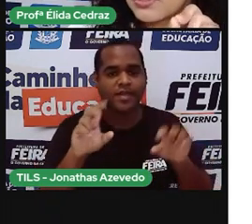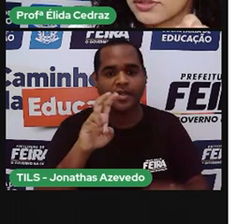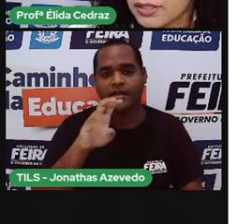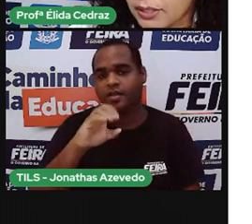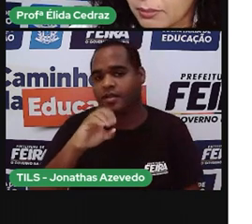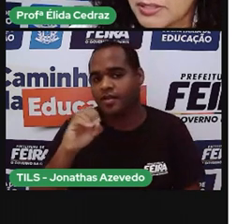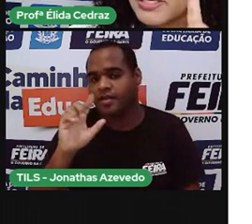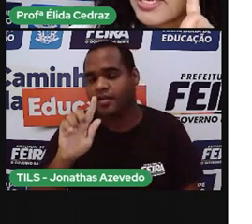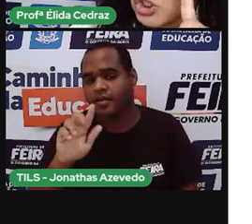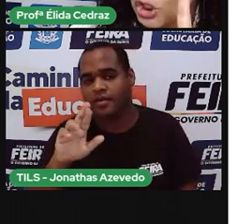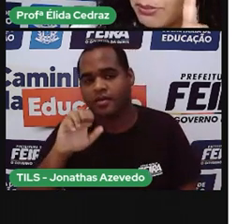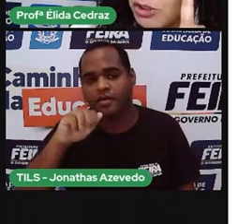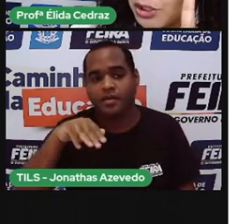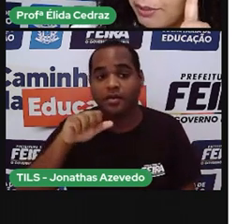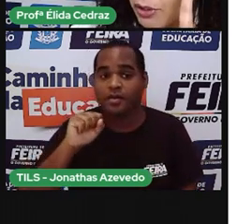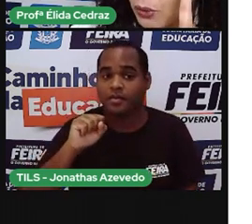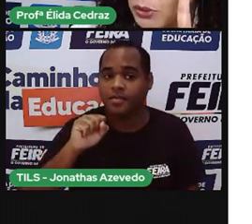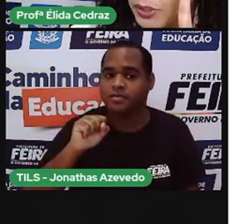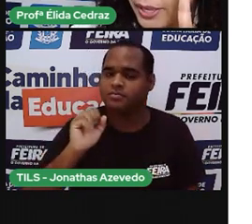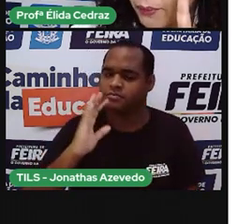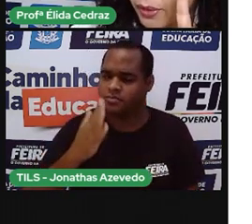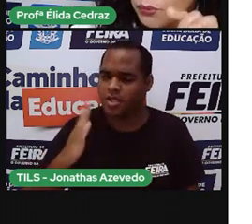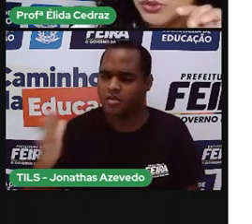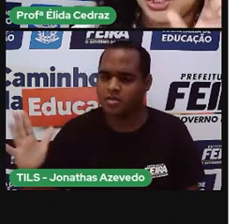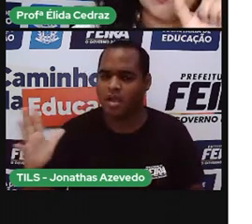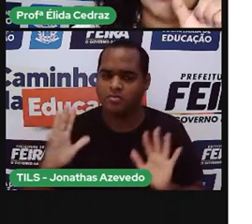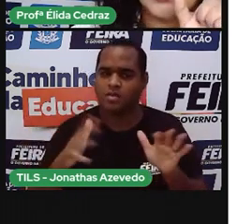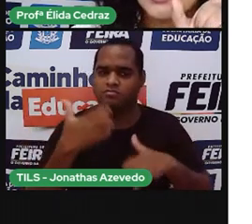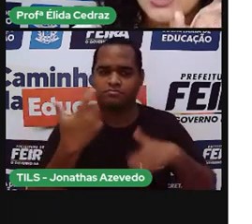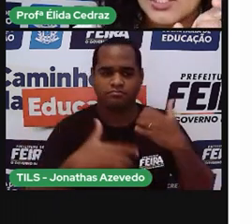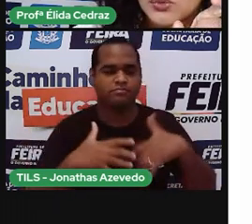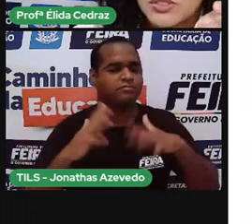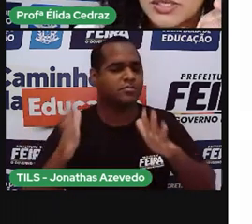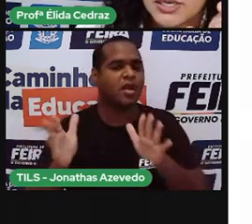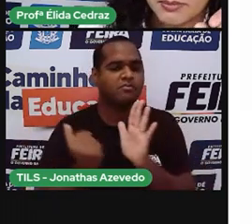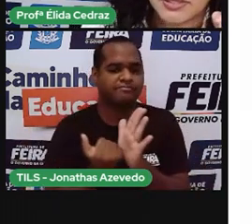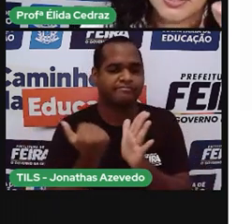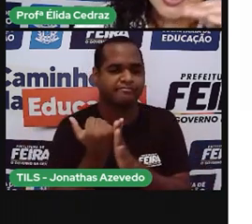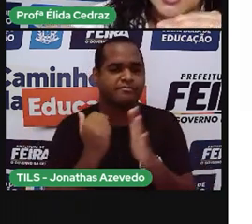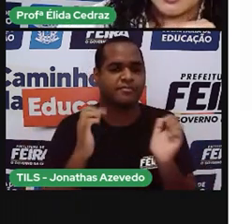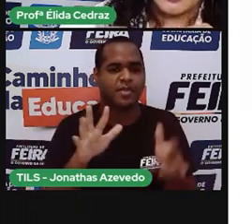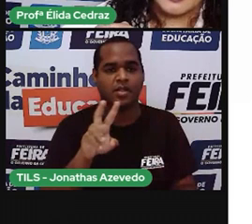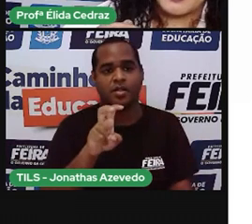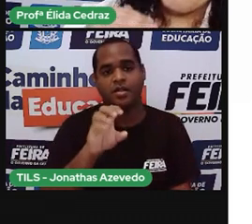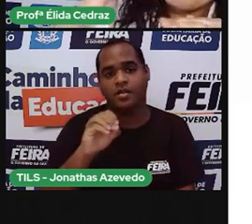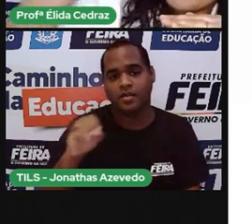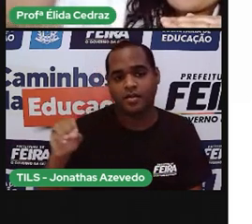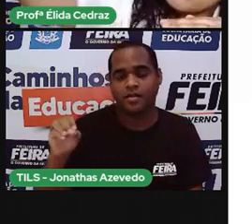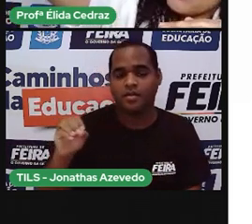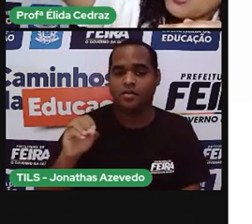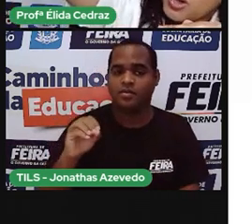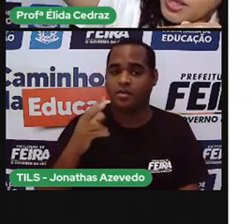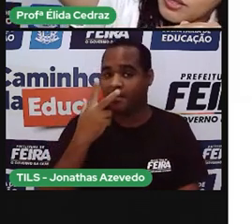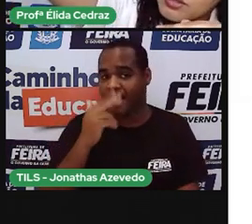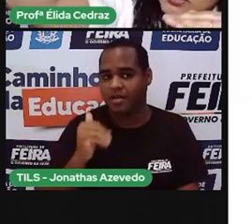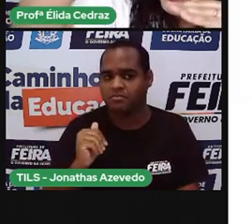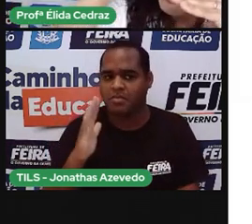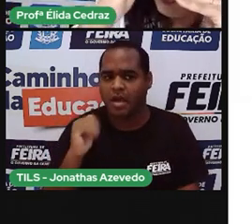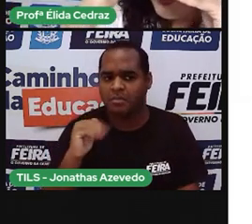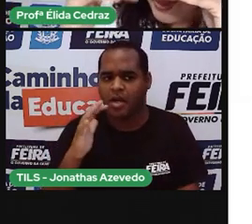500 gramas. A gente também já trabalhou isso na aula hoje. 500 gramas é